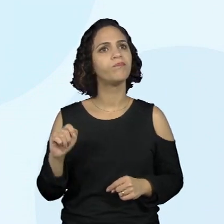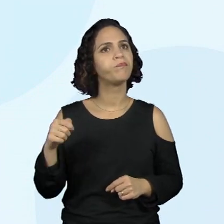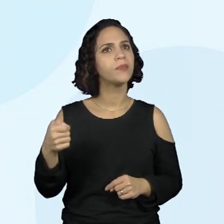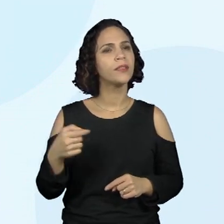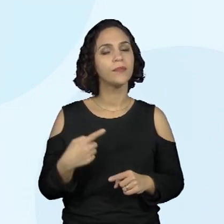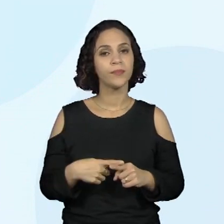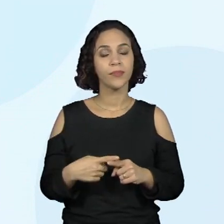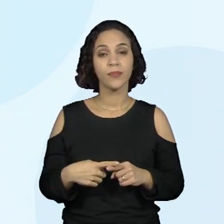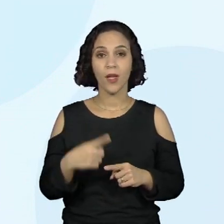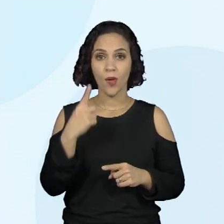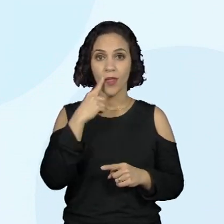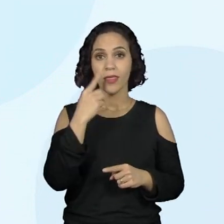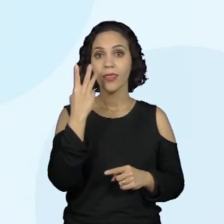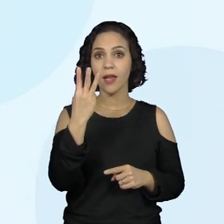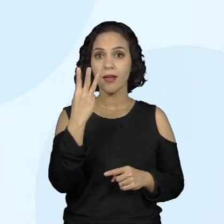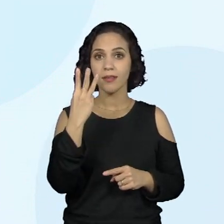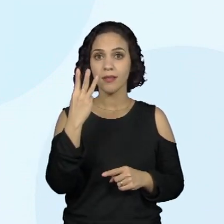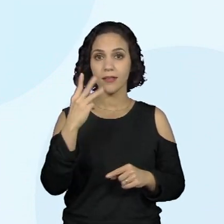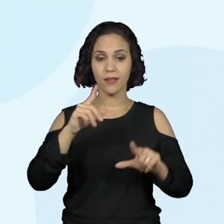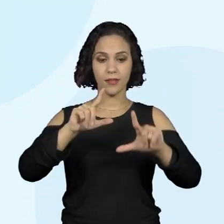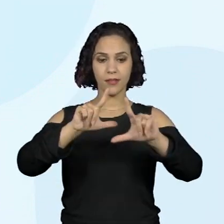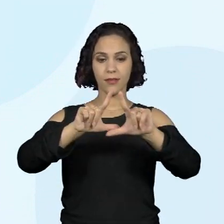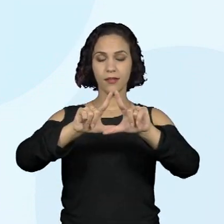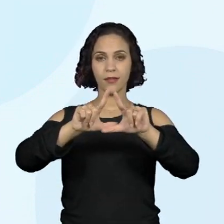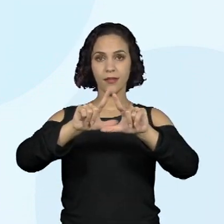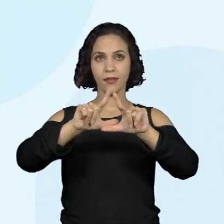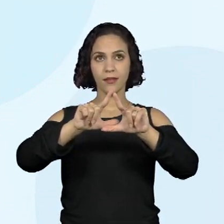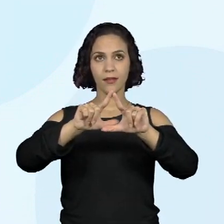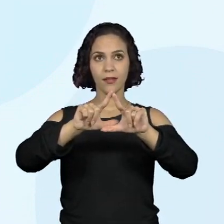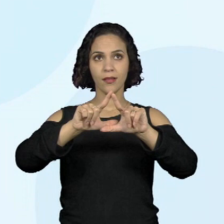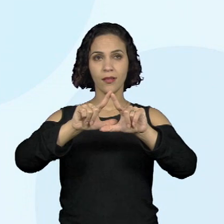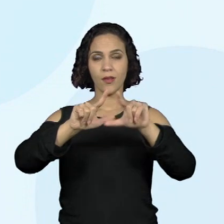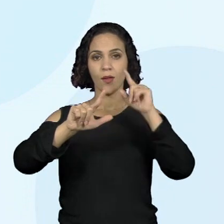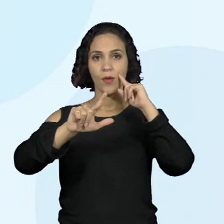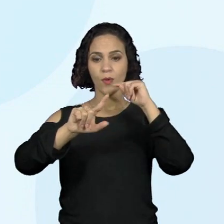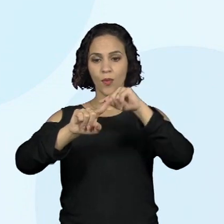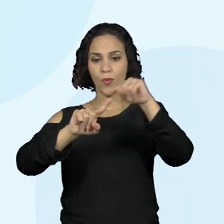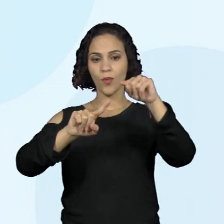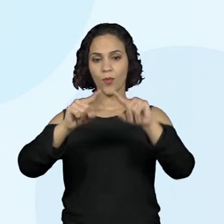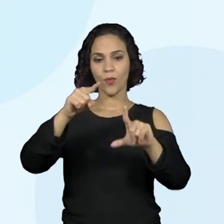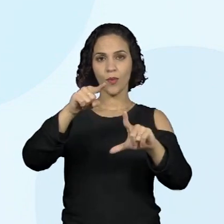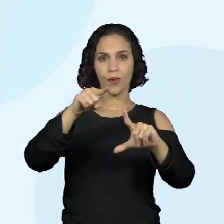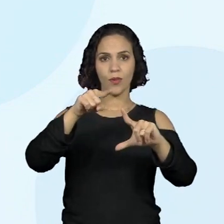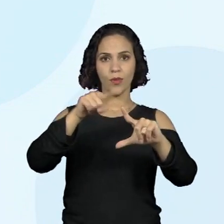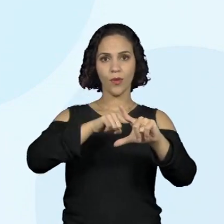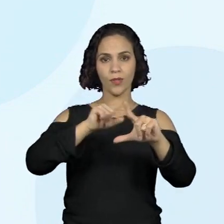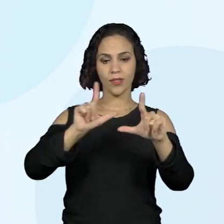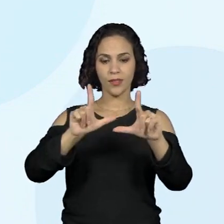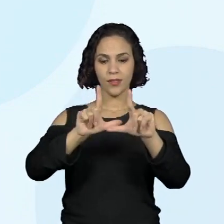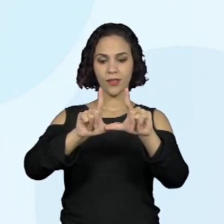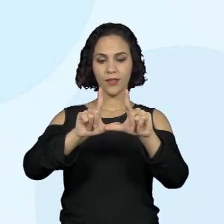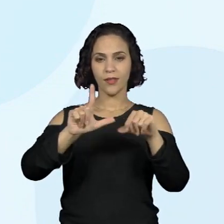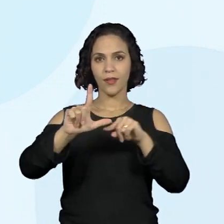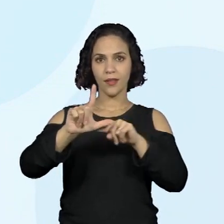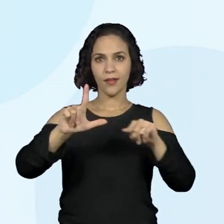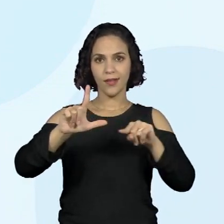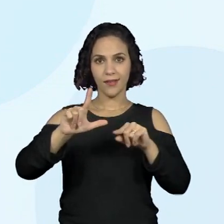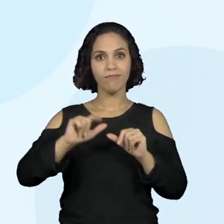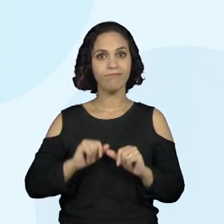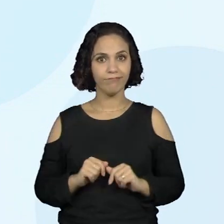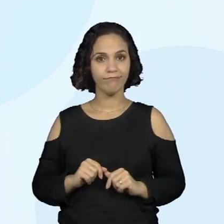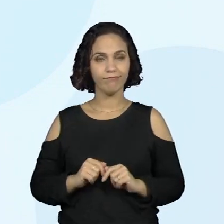Os três lados, não é? Temos aqui 1, 2, 3. 3